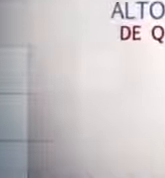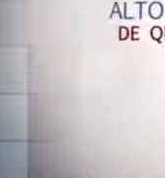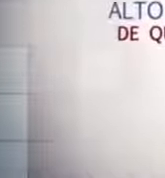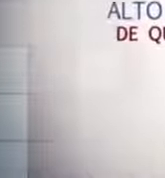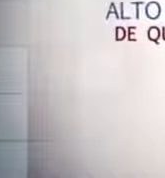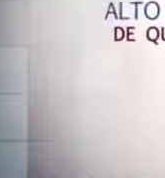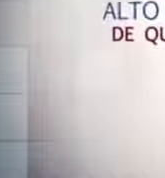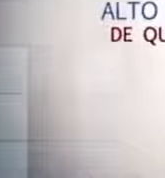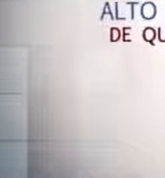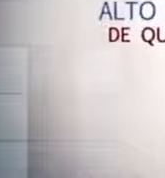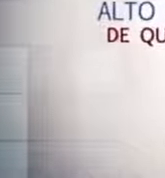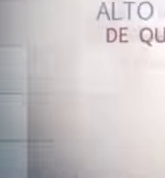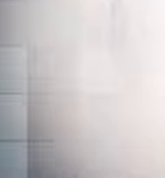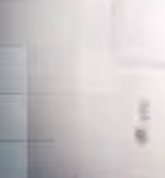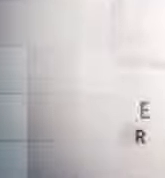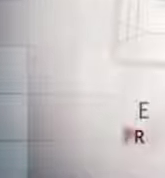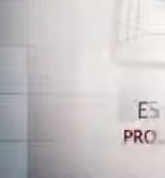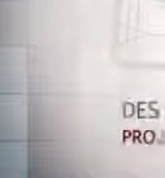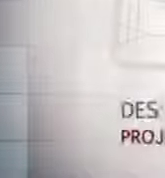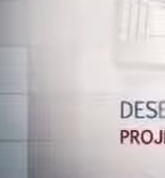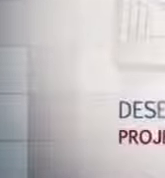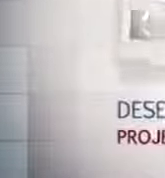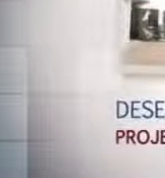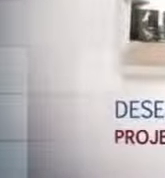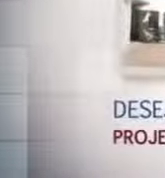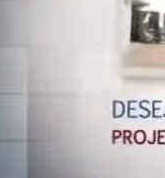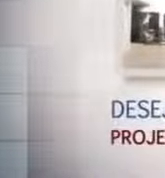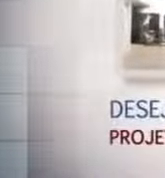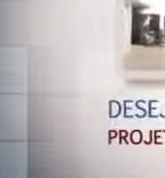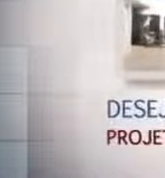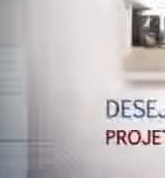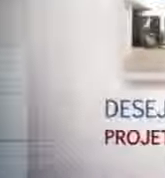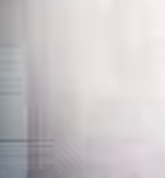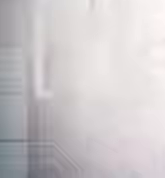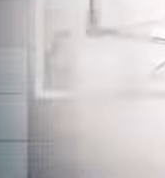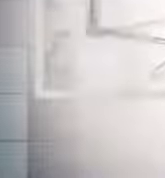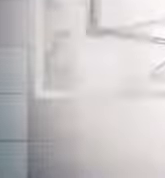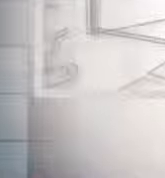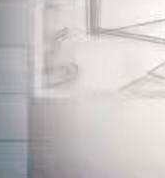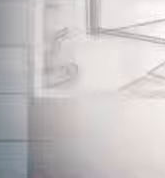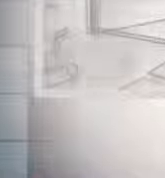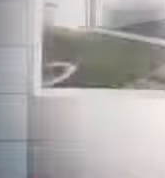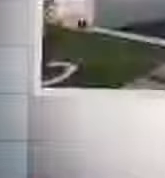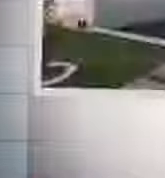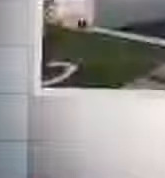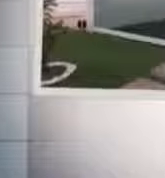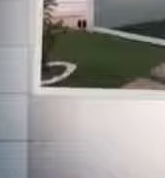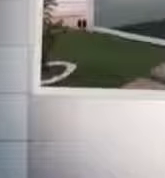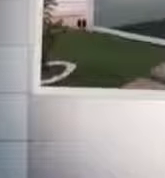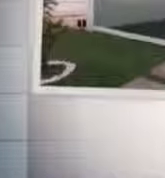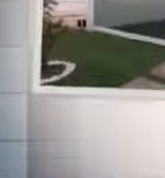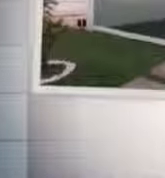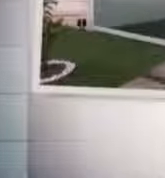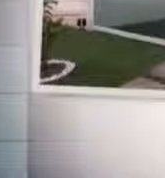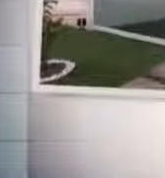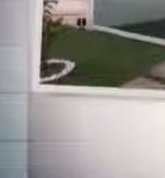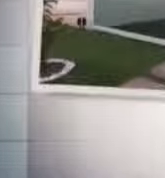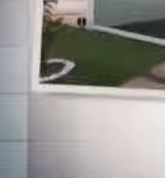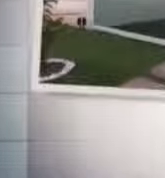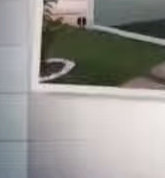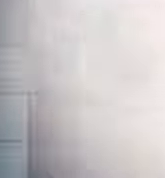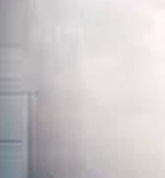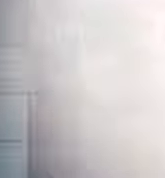mais alto padrão de qualidade e tornar o projeto dos seus sonhos realidade, com um acabamento impecável para sua casa ou empresa, o